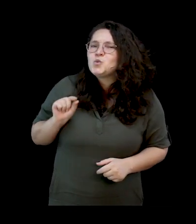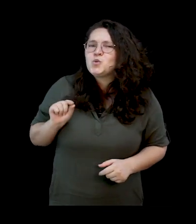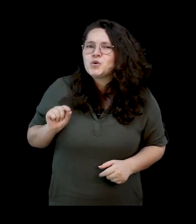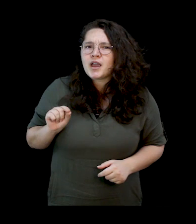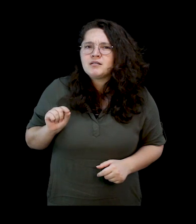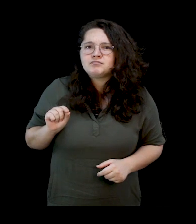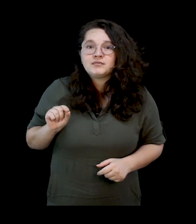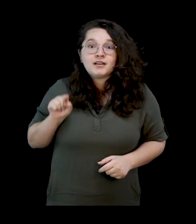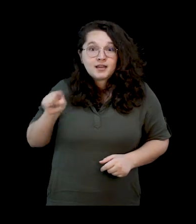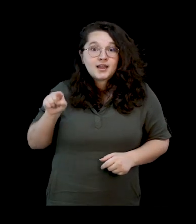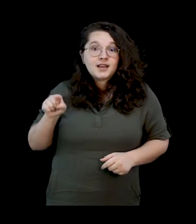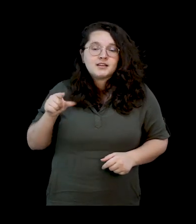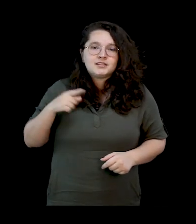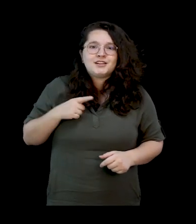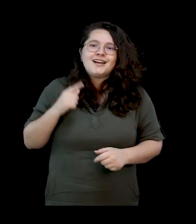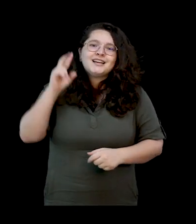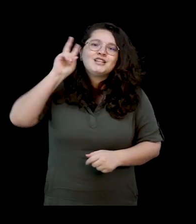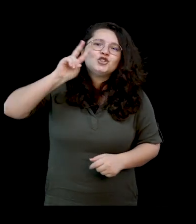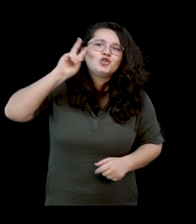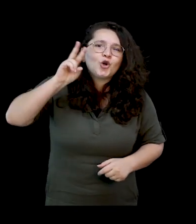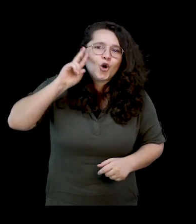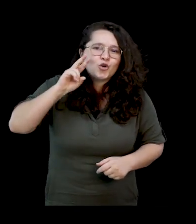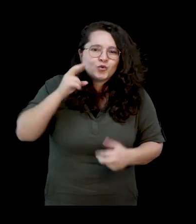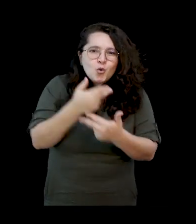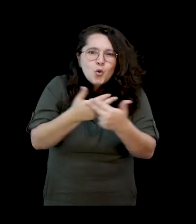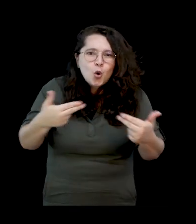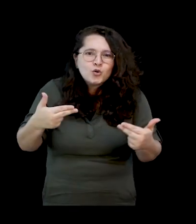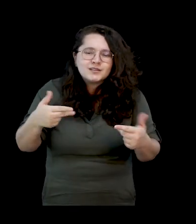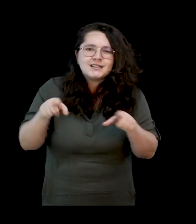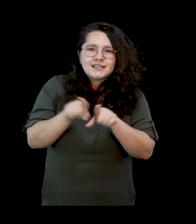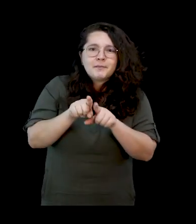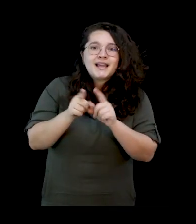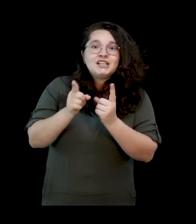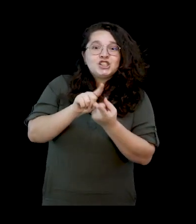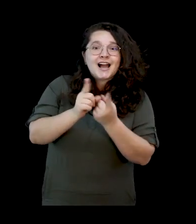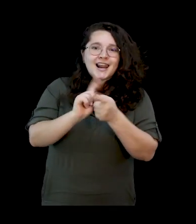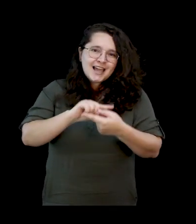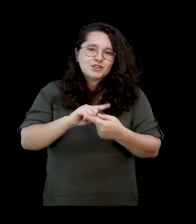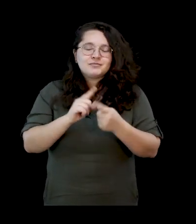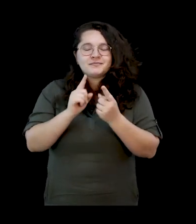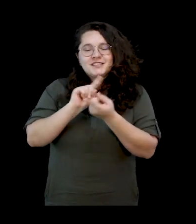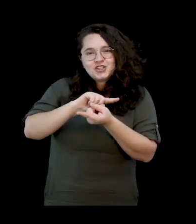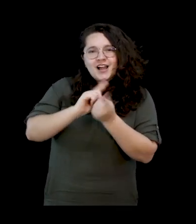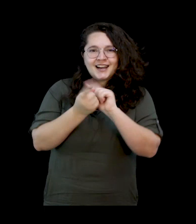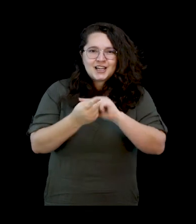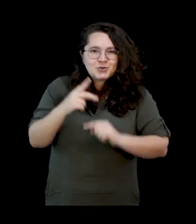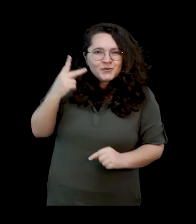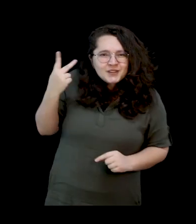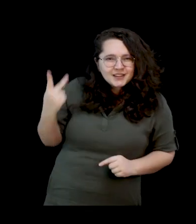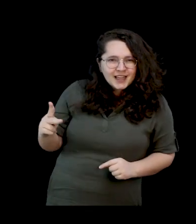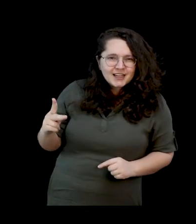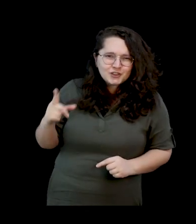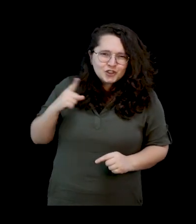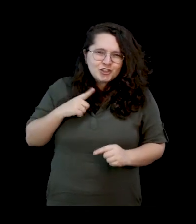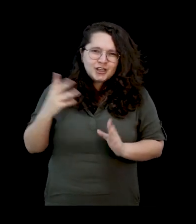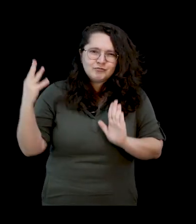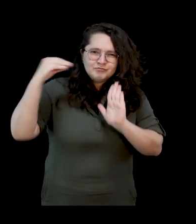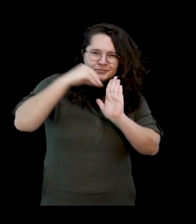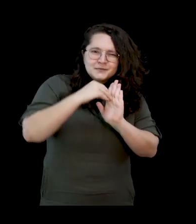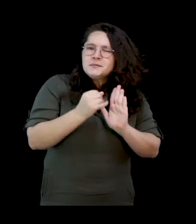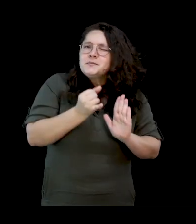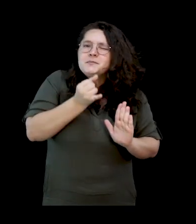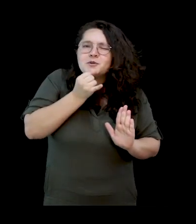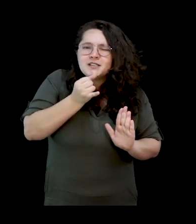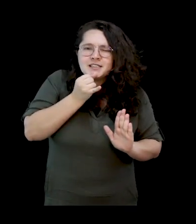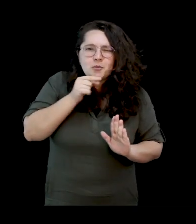um materialista histórico, nem um materialista dialético. Significa que ele não citava Marx como os